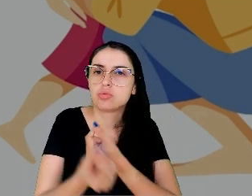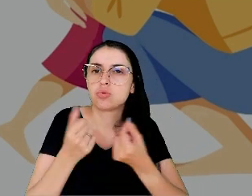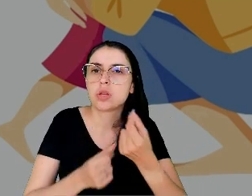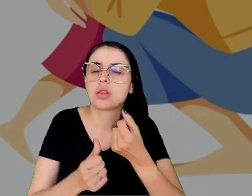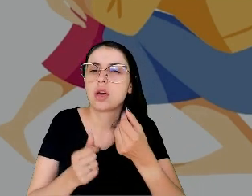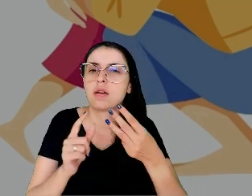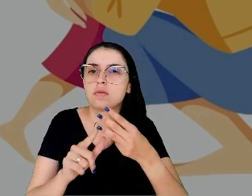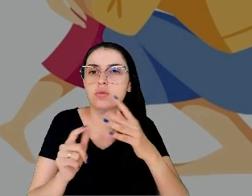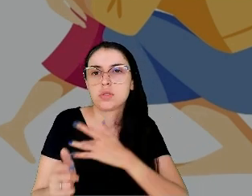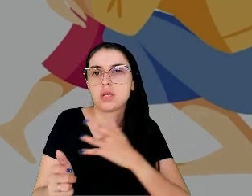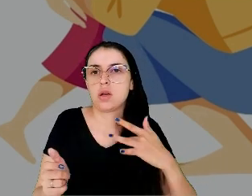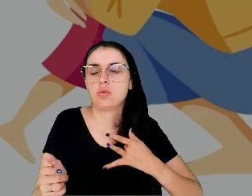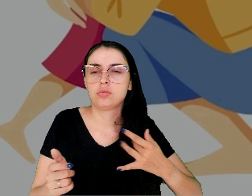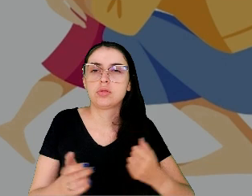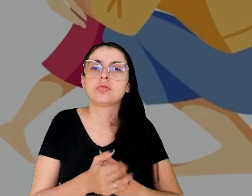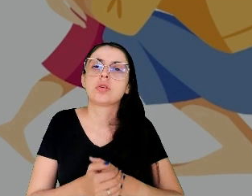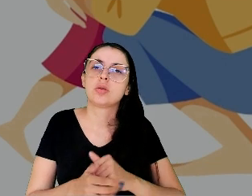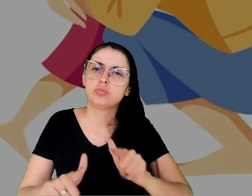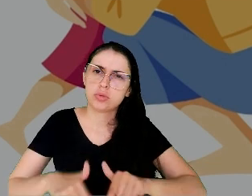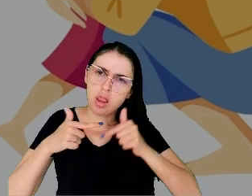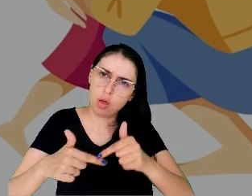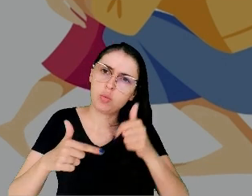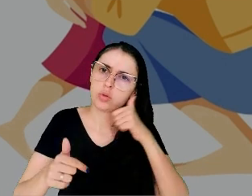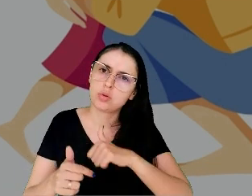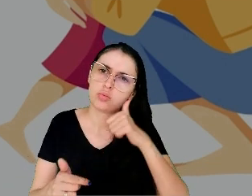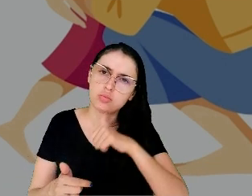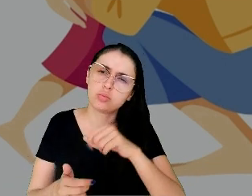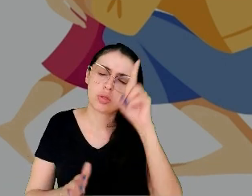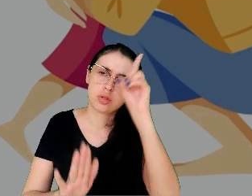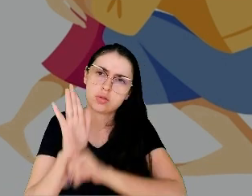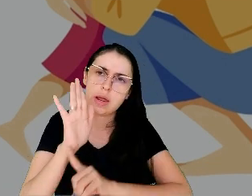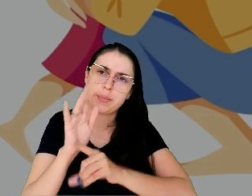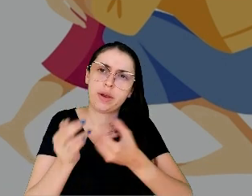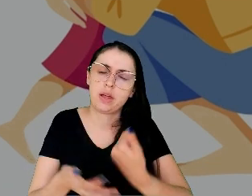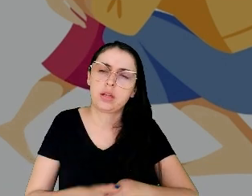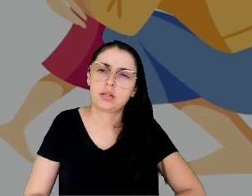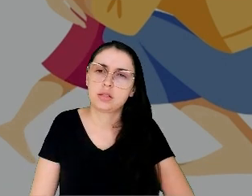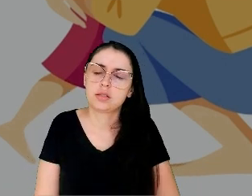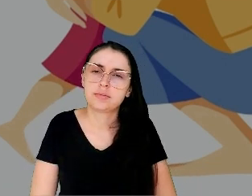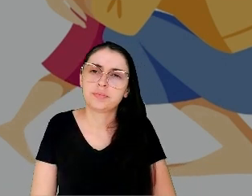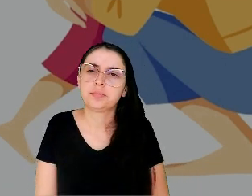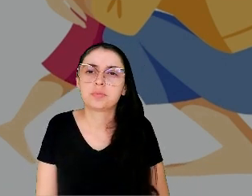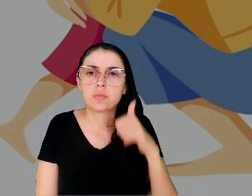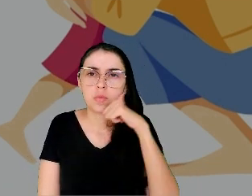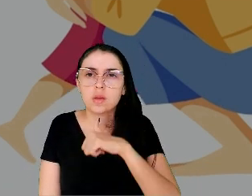histórica dos direitos das mulheres, né? As mulheres